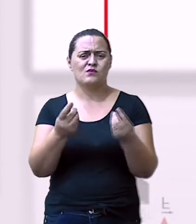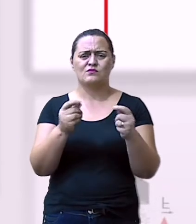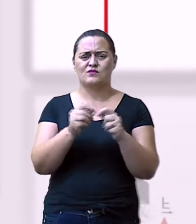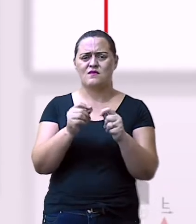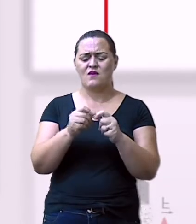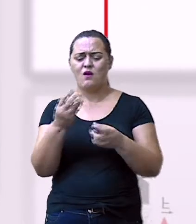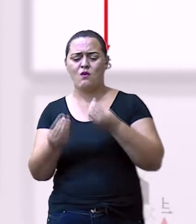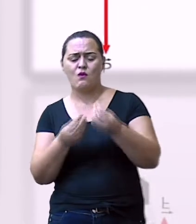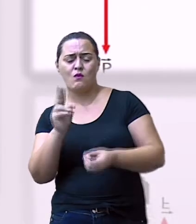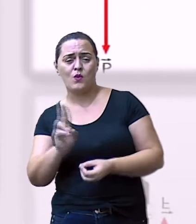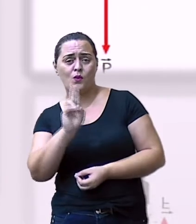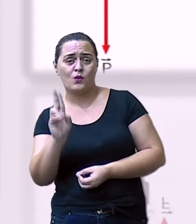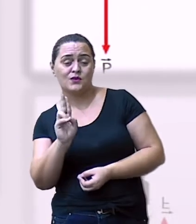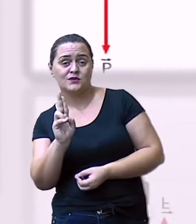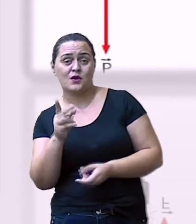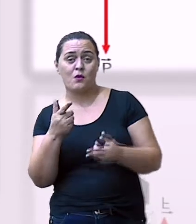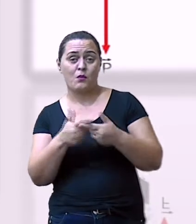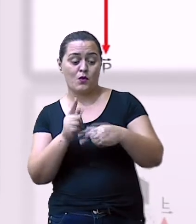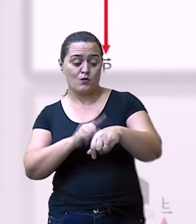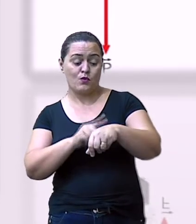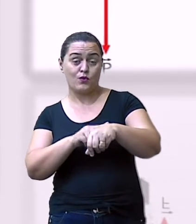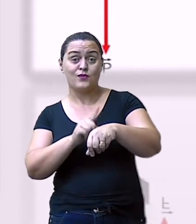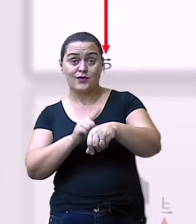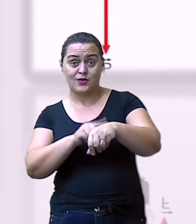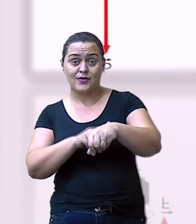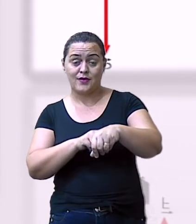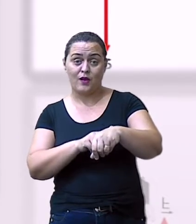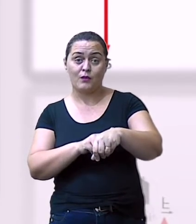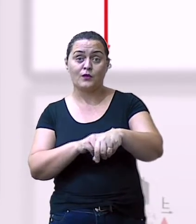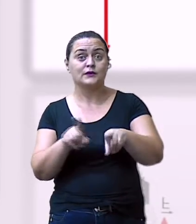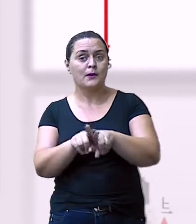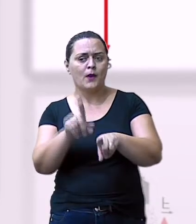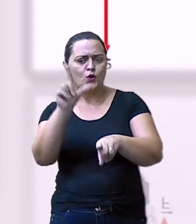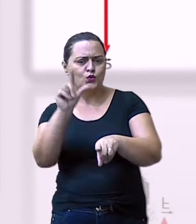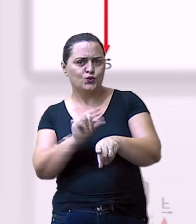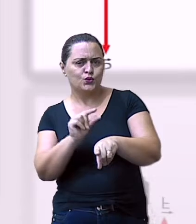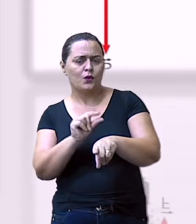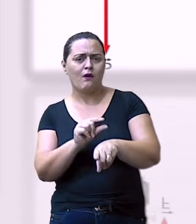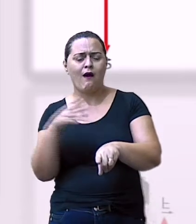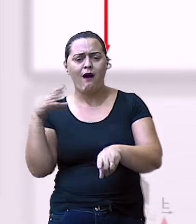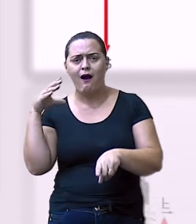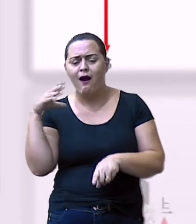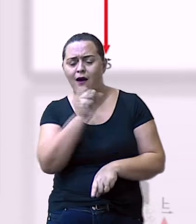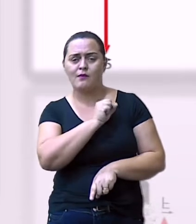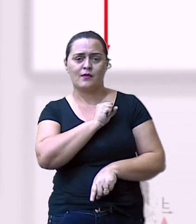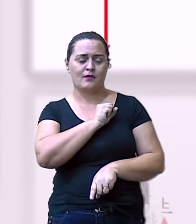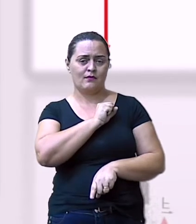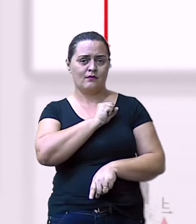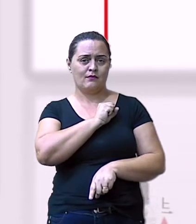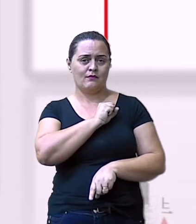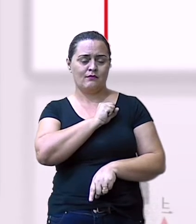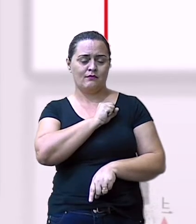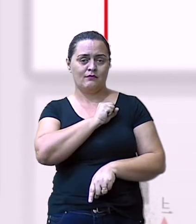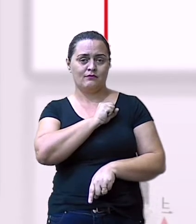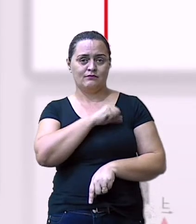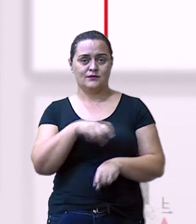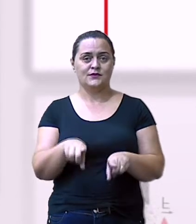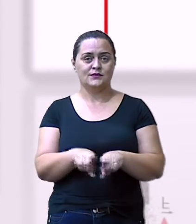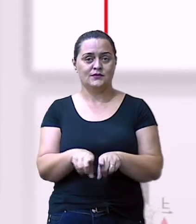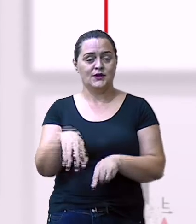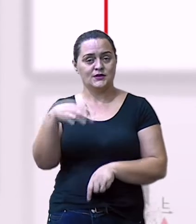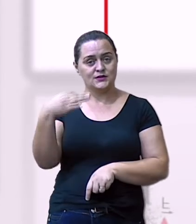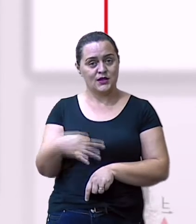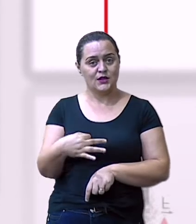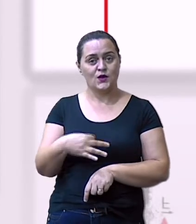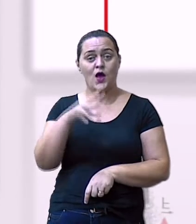tempo, a gente ainda vai diminuir o nosso esforço. E aí, o que mais a gente precisa entender